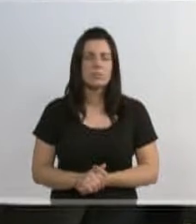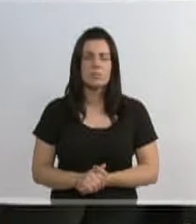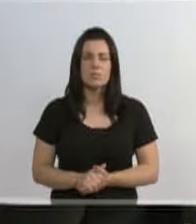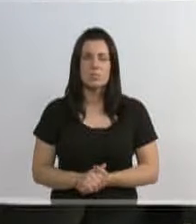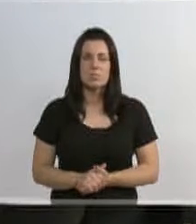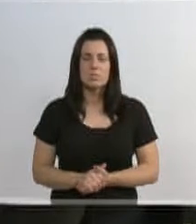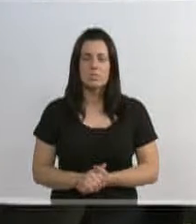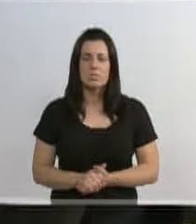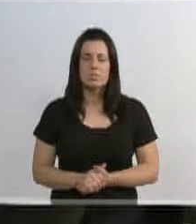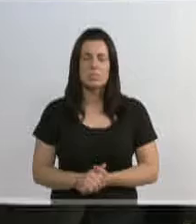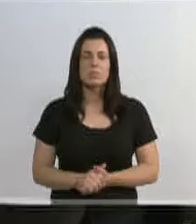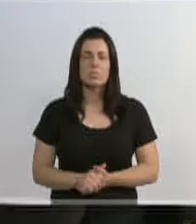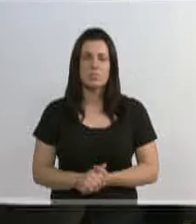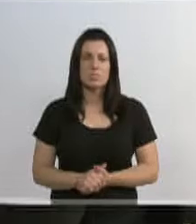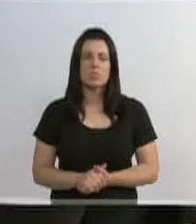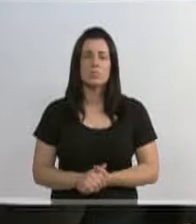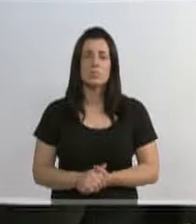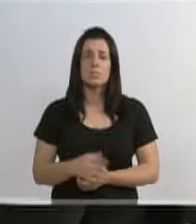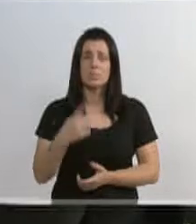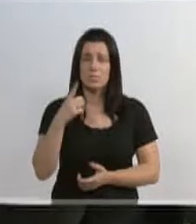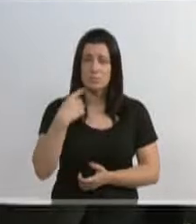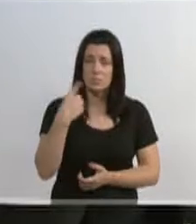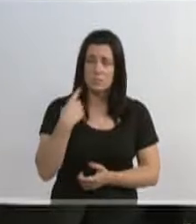Marcelo Lanzarin e o vereador Adriano.